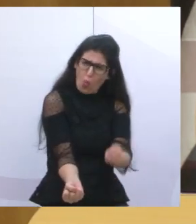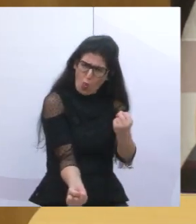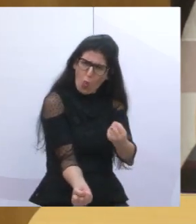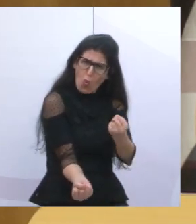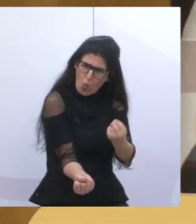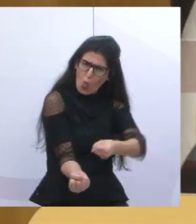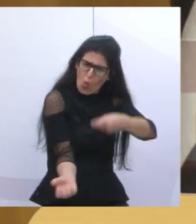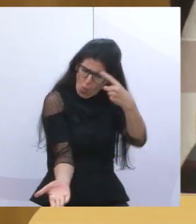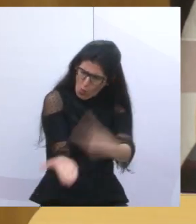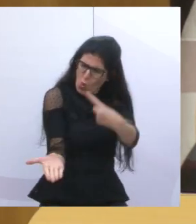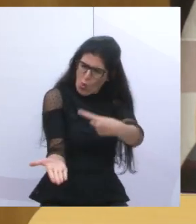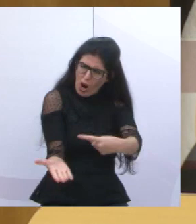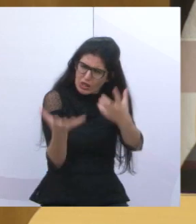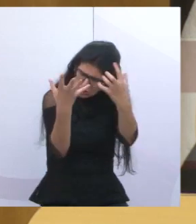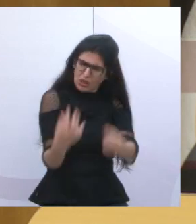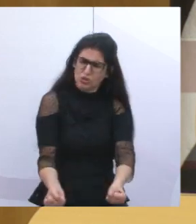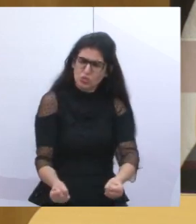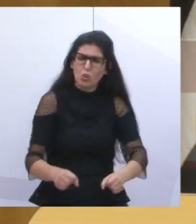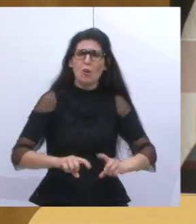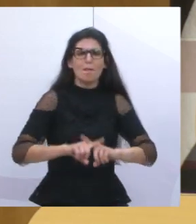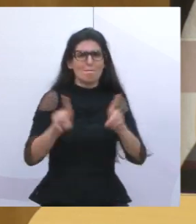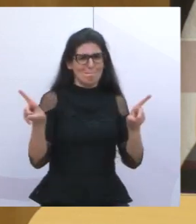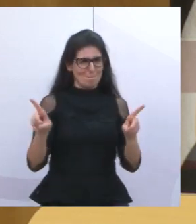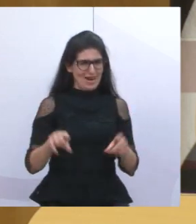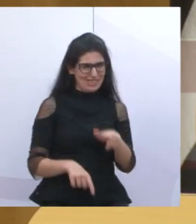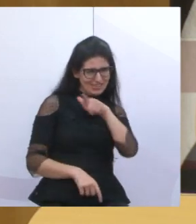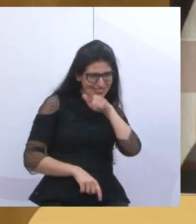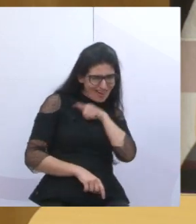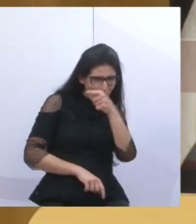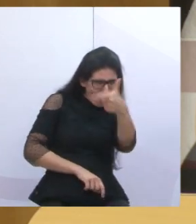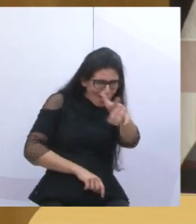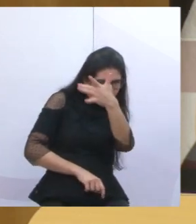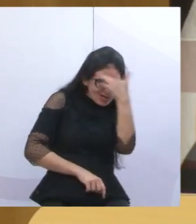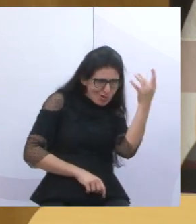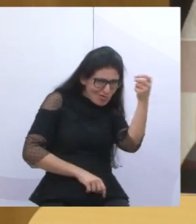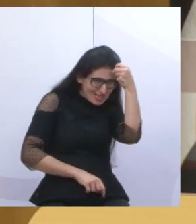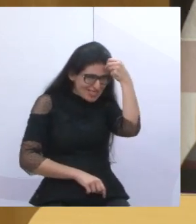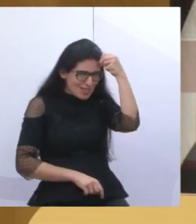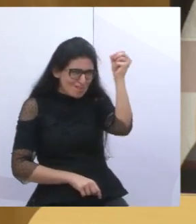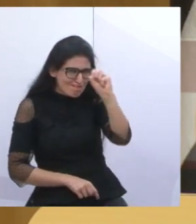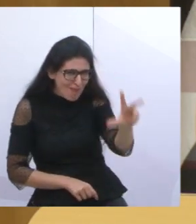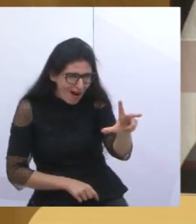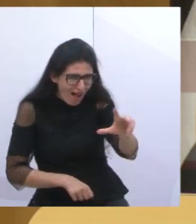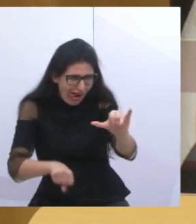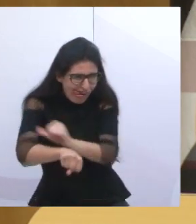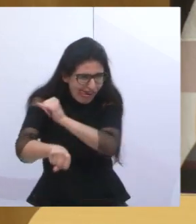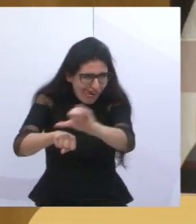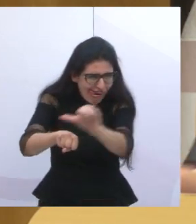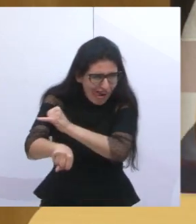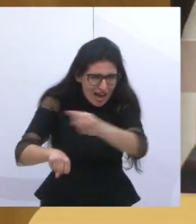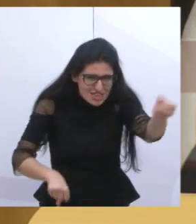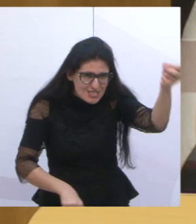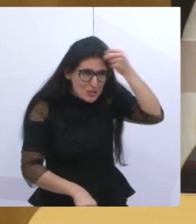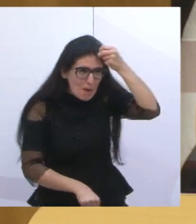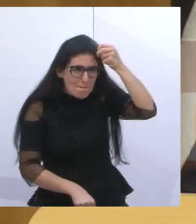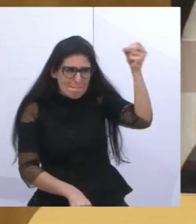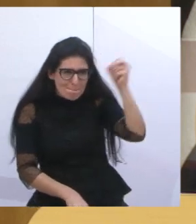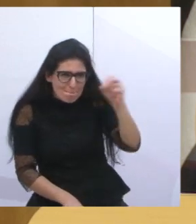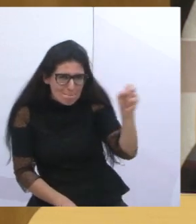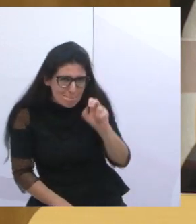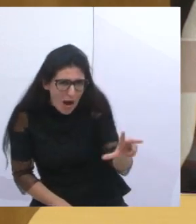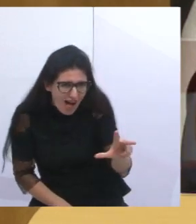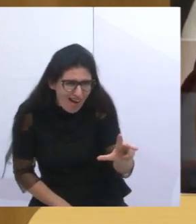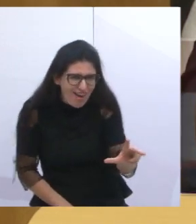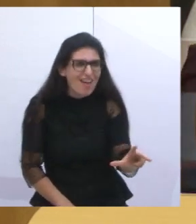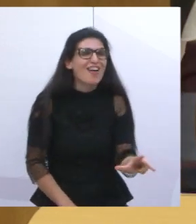pude presenciar que tem os espertinhos, né? Aqueles que querem ali se valer de uma